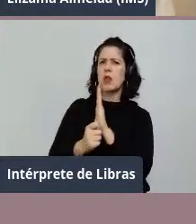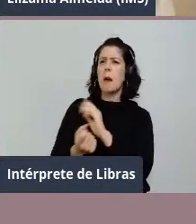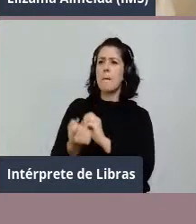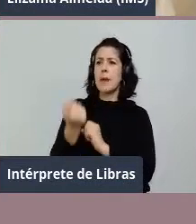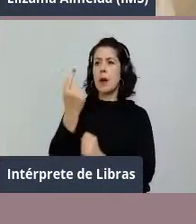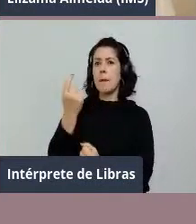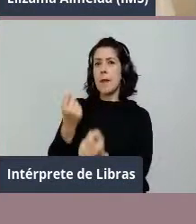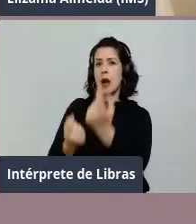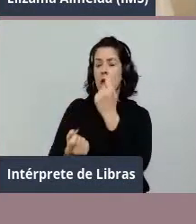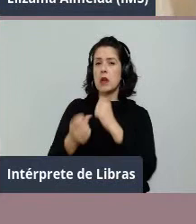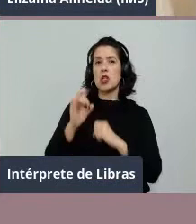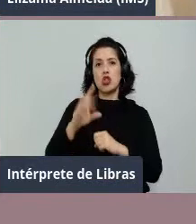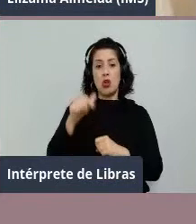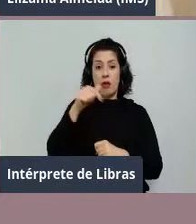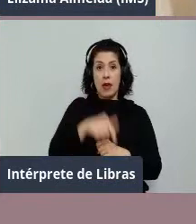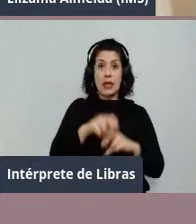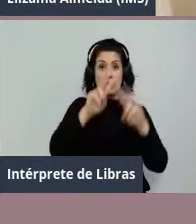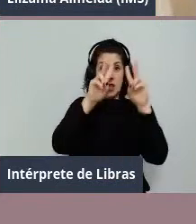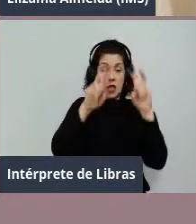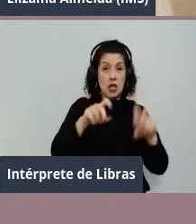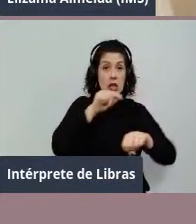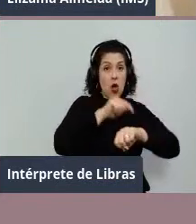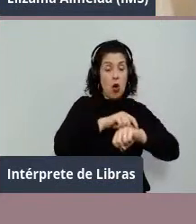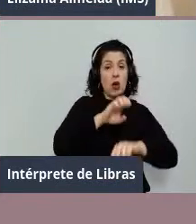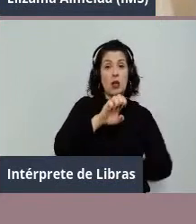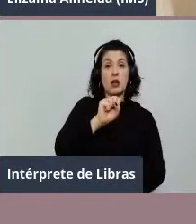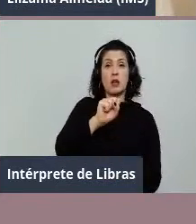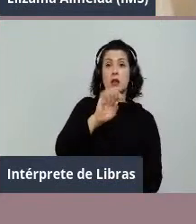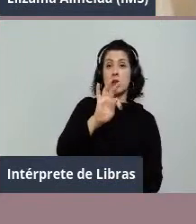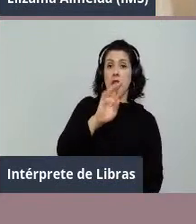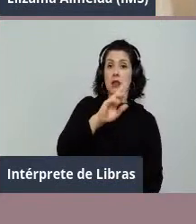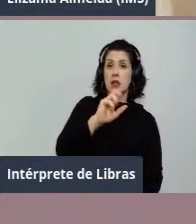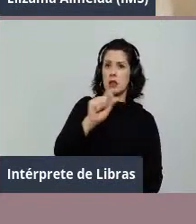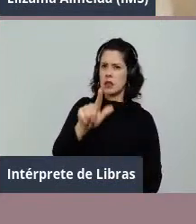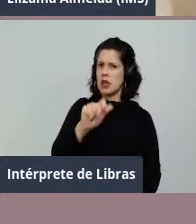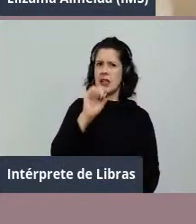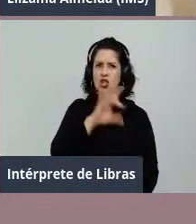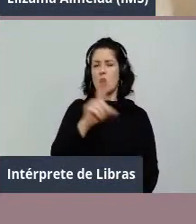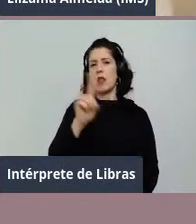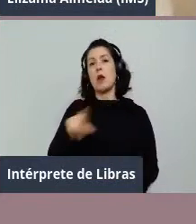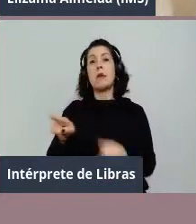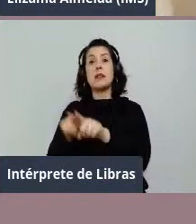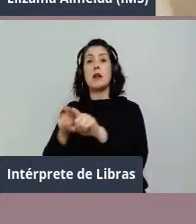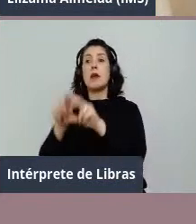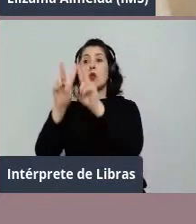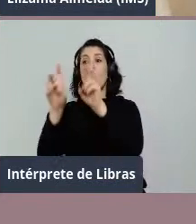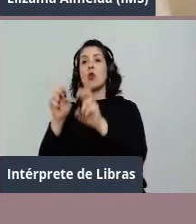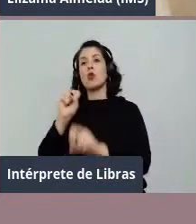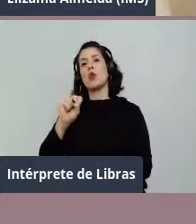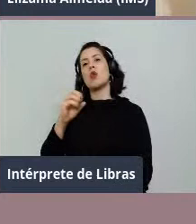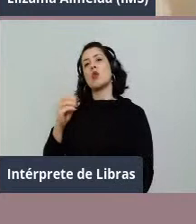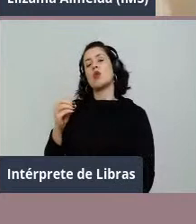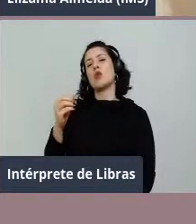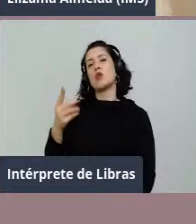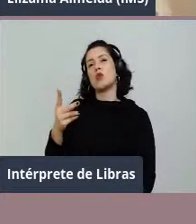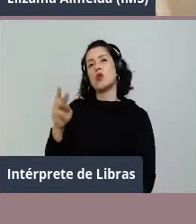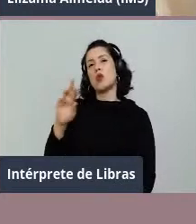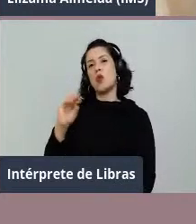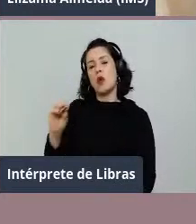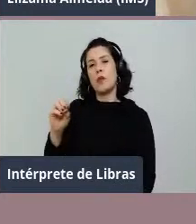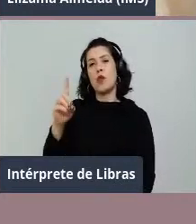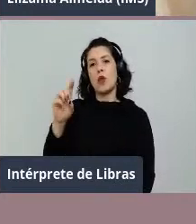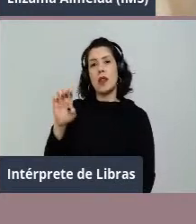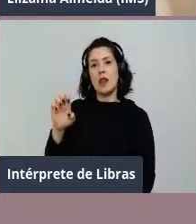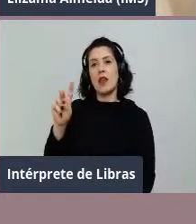não só da Hora da Estrela, como do Sopro de Vida também. E eu acho curioso, porque isso abre para um campo